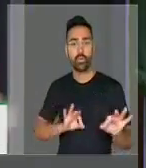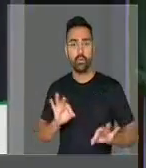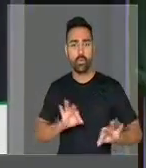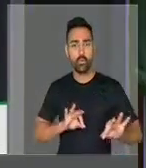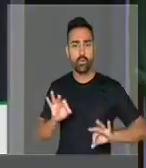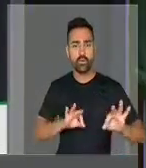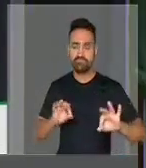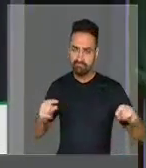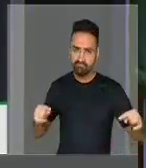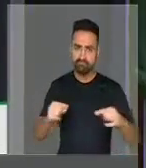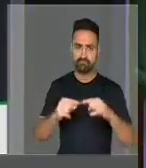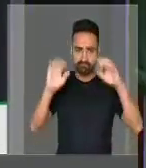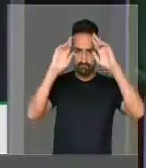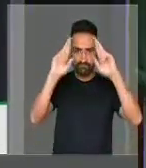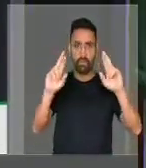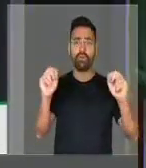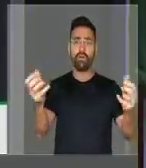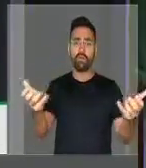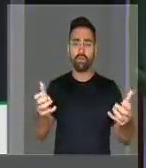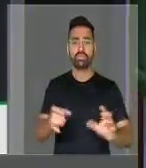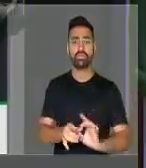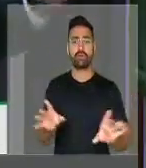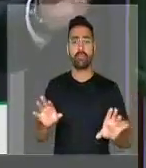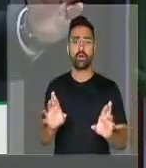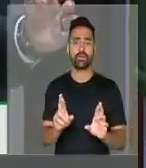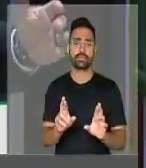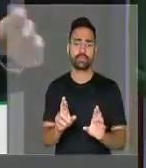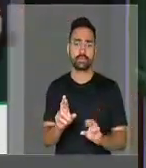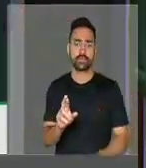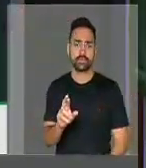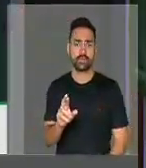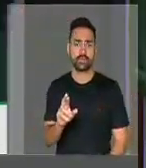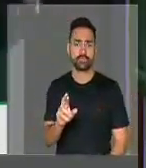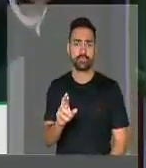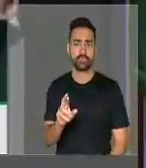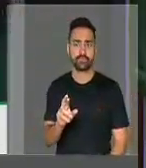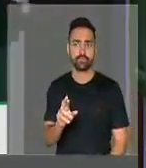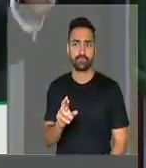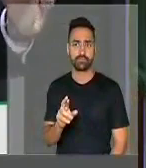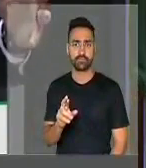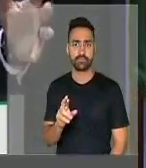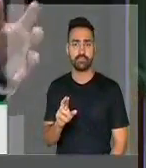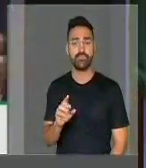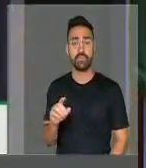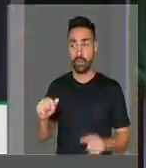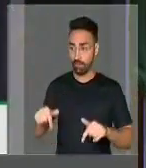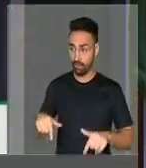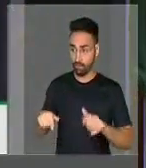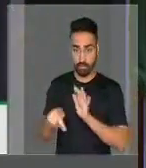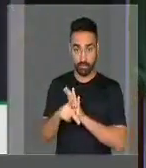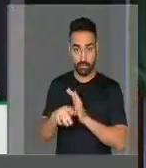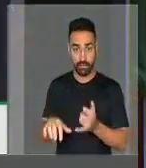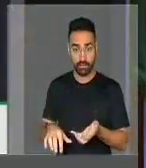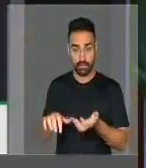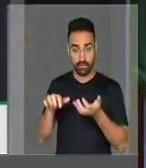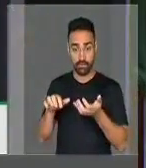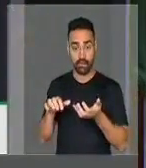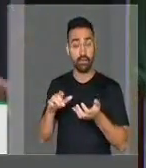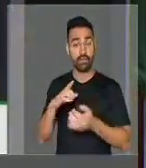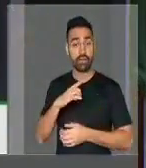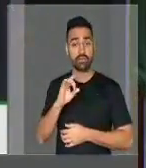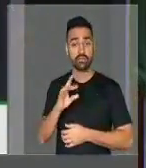radicalmente democrática da sociedade. A Duma parlamentar, como esta aqui,